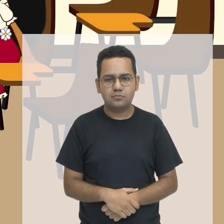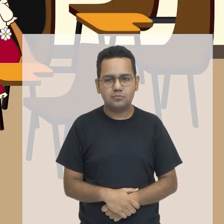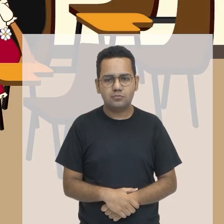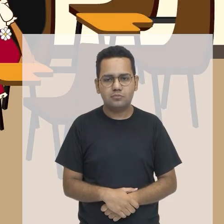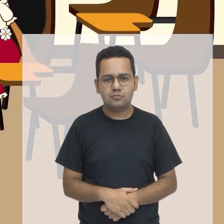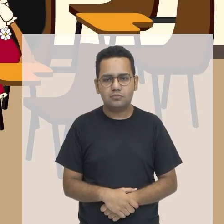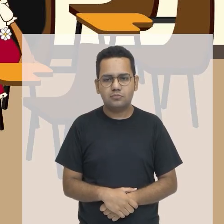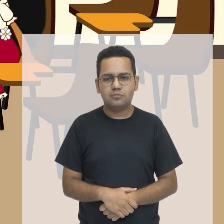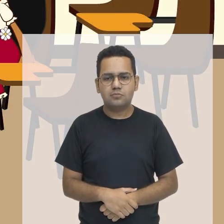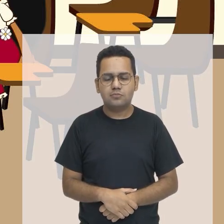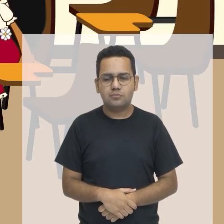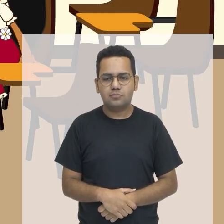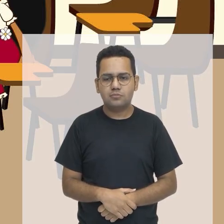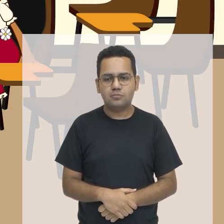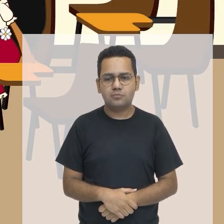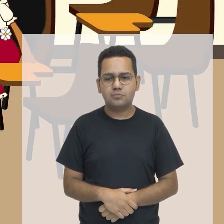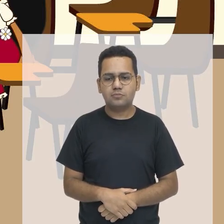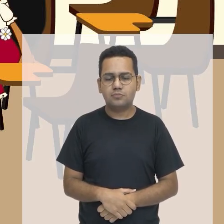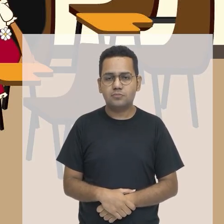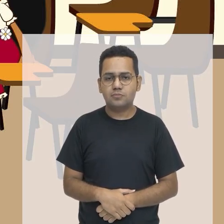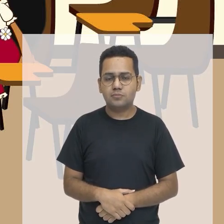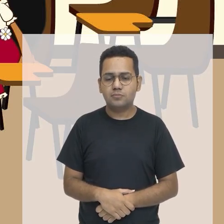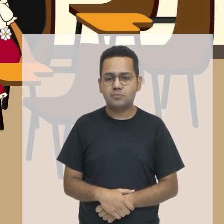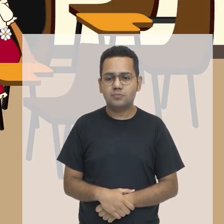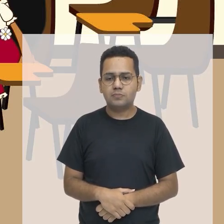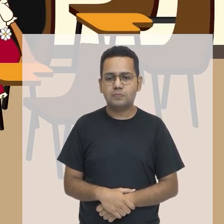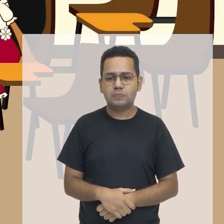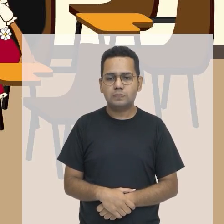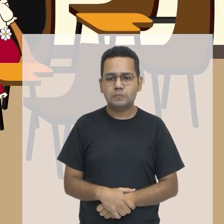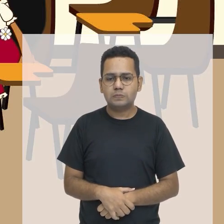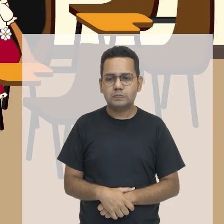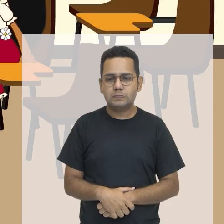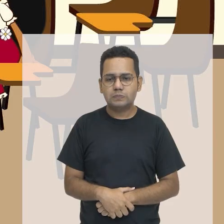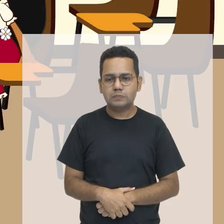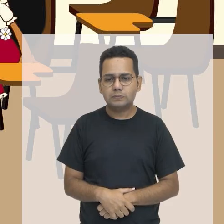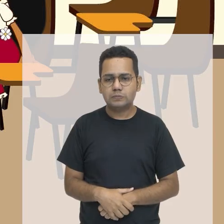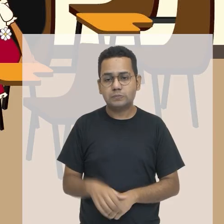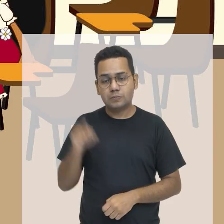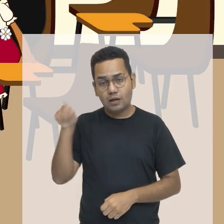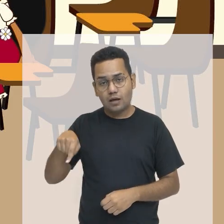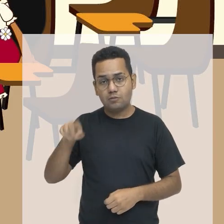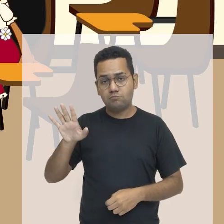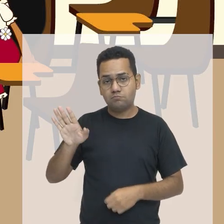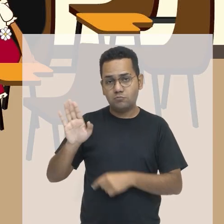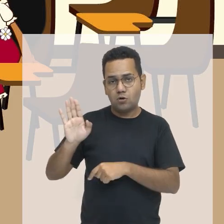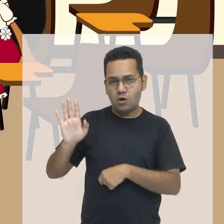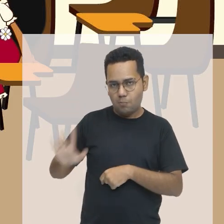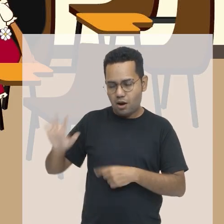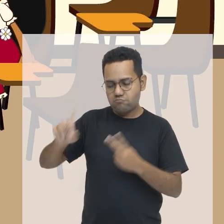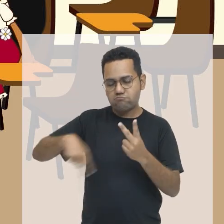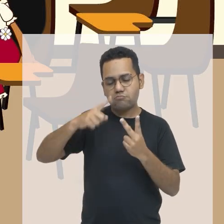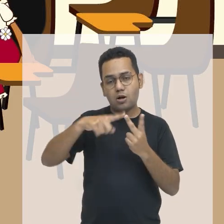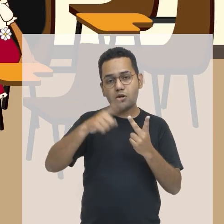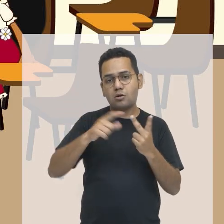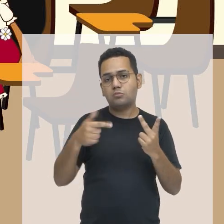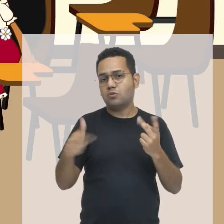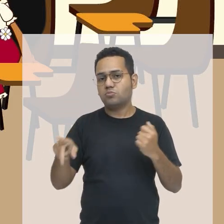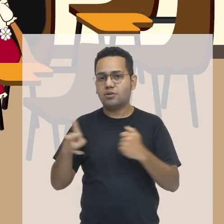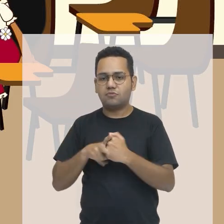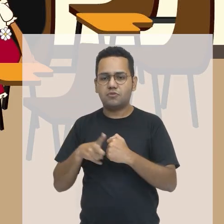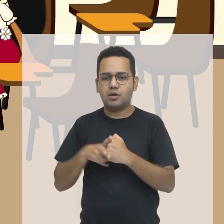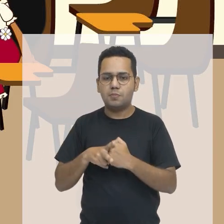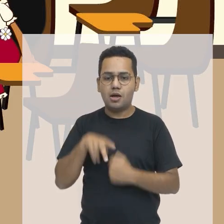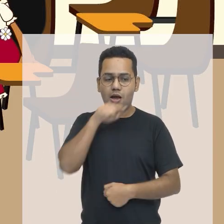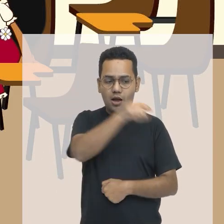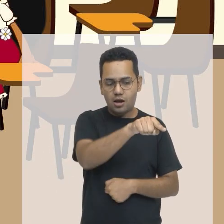aqui só ouvindo. Nesse caso, né, eles são utilizando aqui a linguagem não verbal e esse aqui fazendo uso, então, da